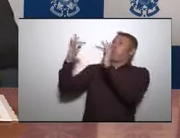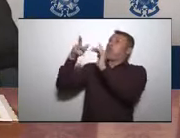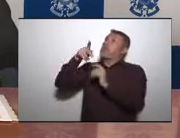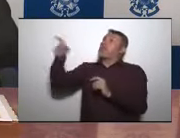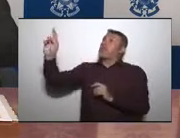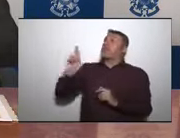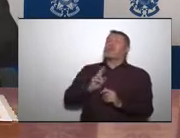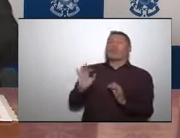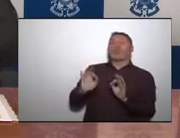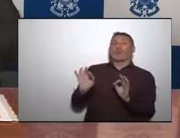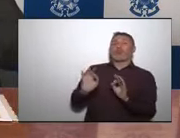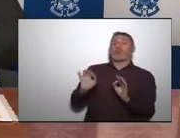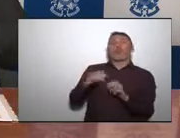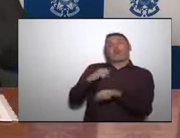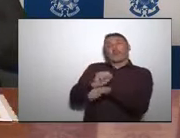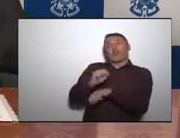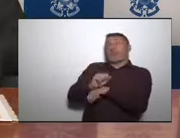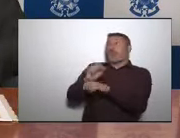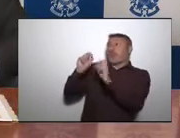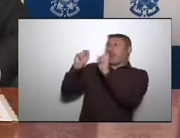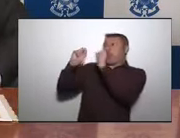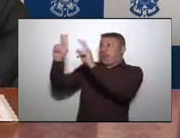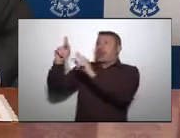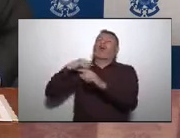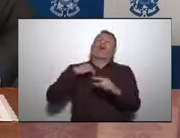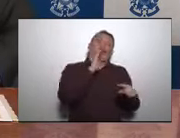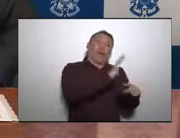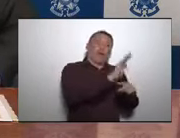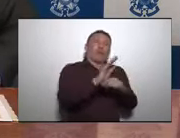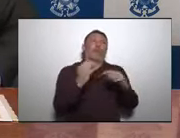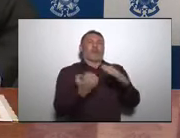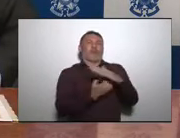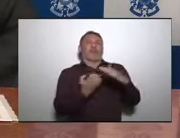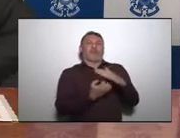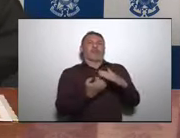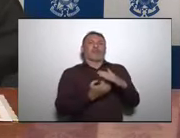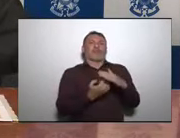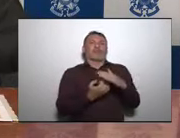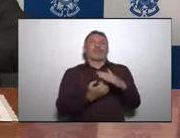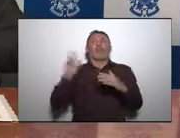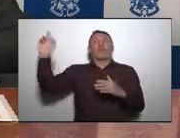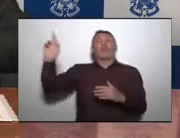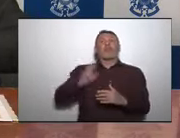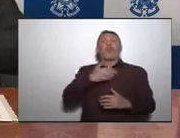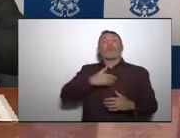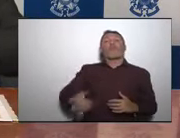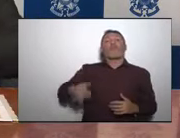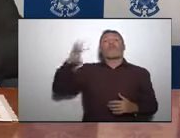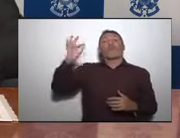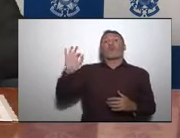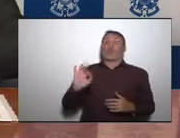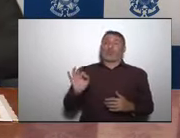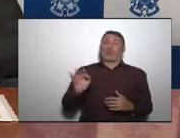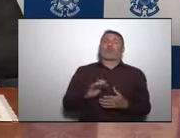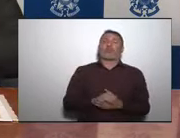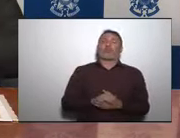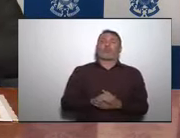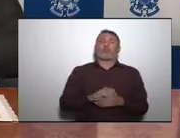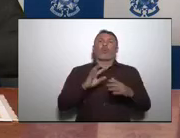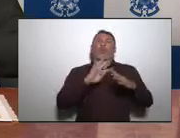ter o apoio às empresas nesse momento. Assim, A quarentena ela pode